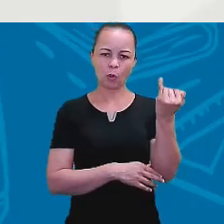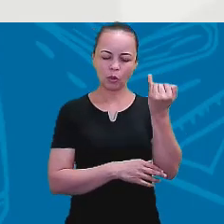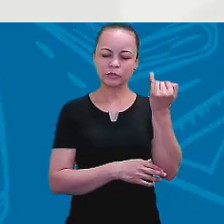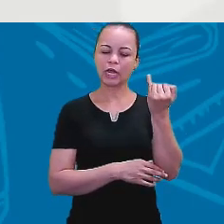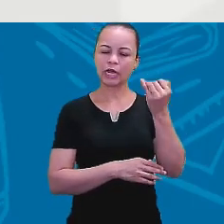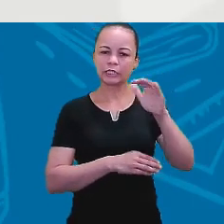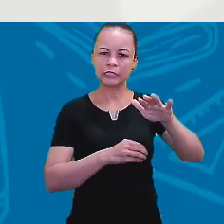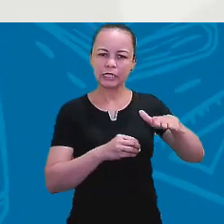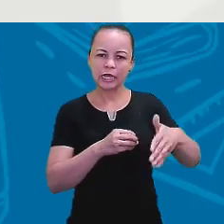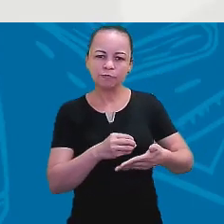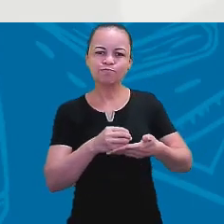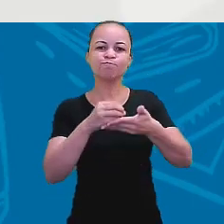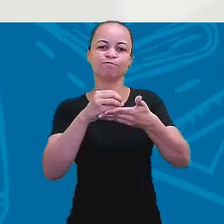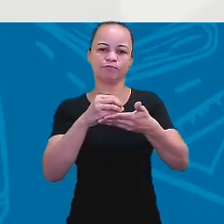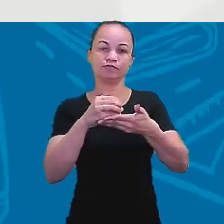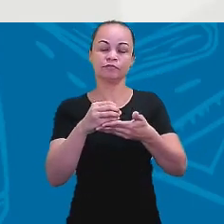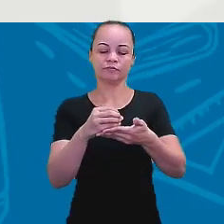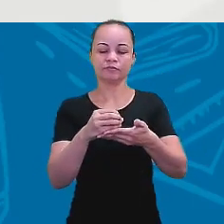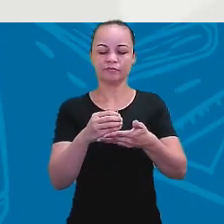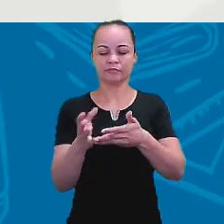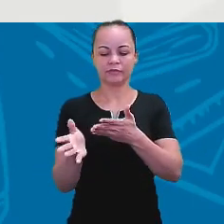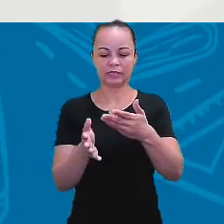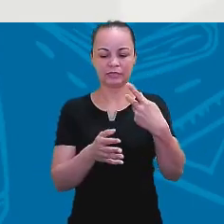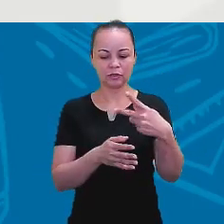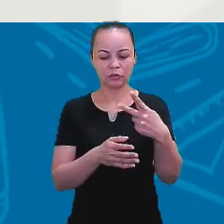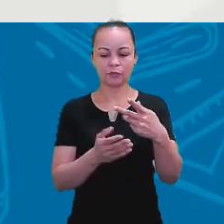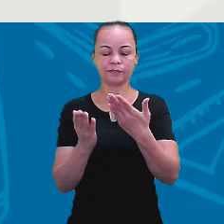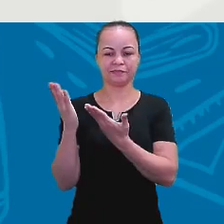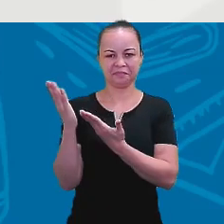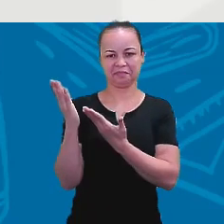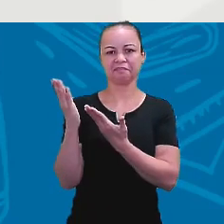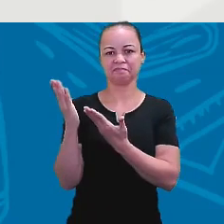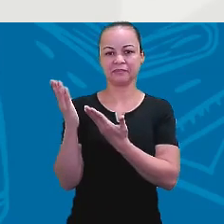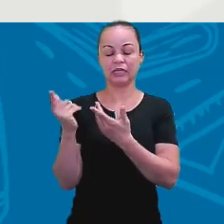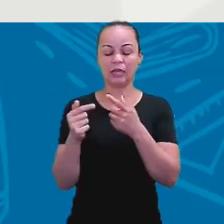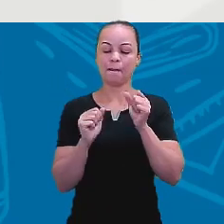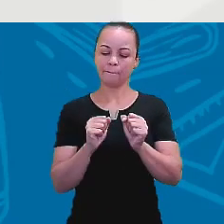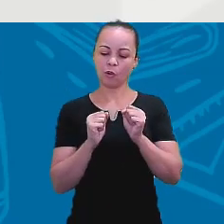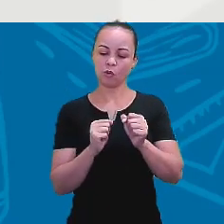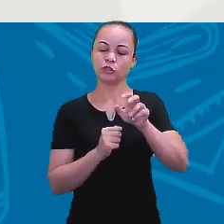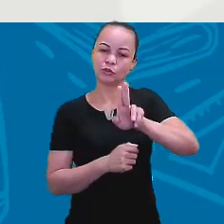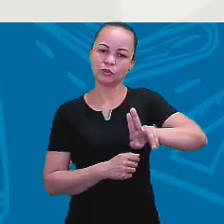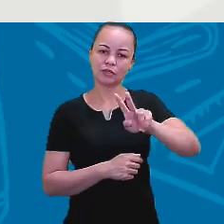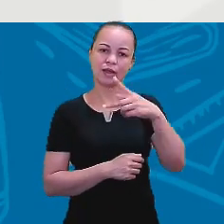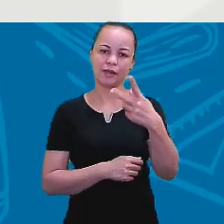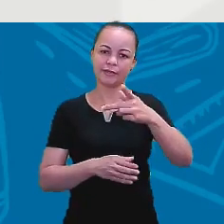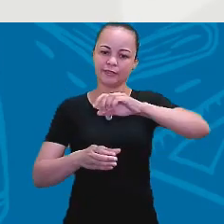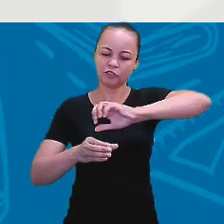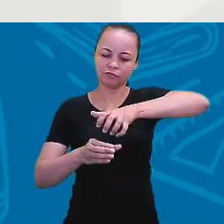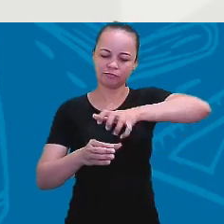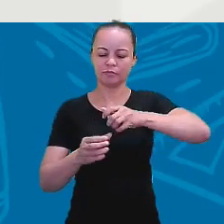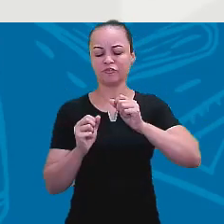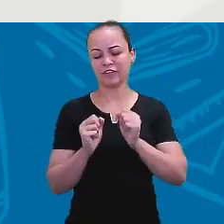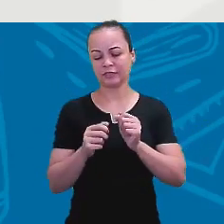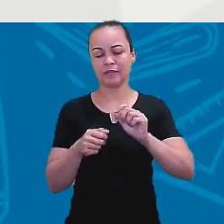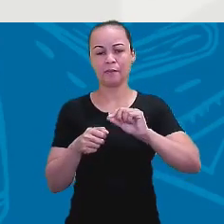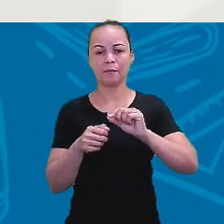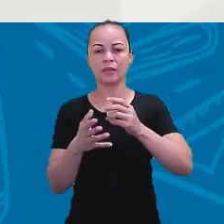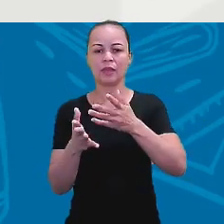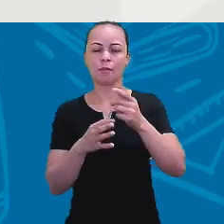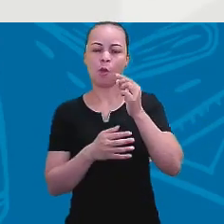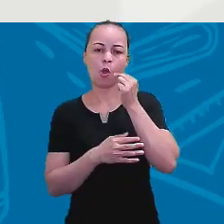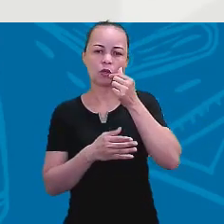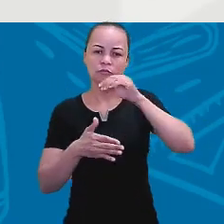E aí é um exemplo prático da reutilização. A gente pode também reutilizar essas garrafas para fazer porta-lápis, por